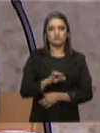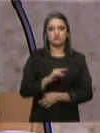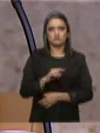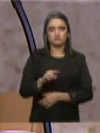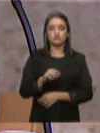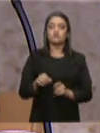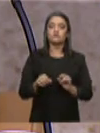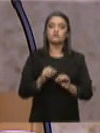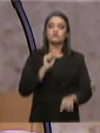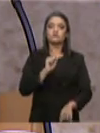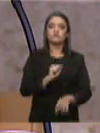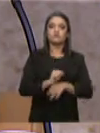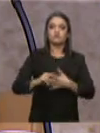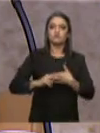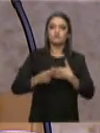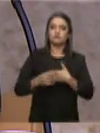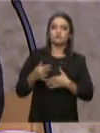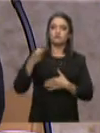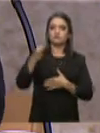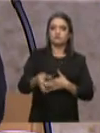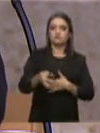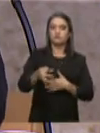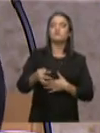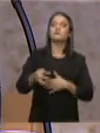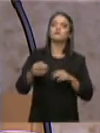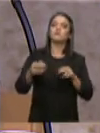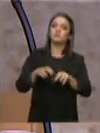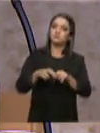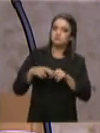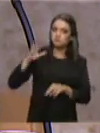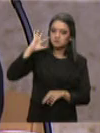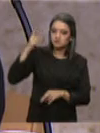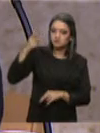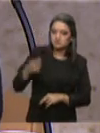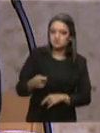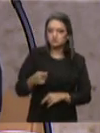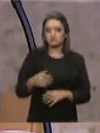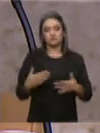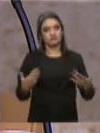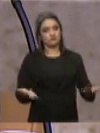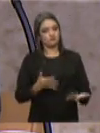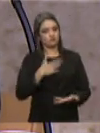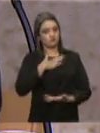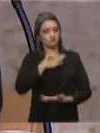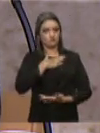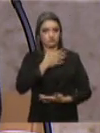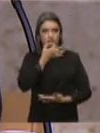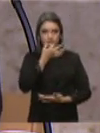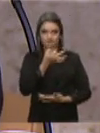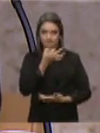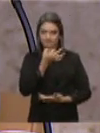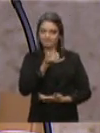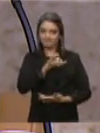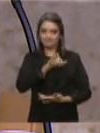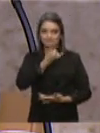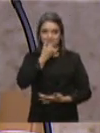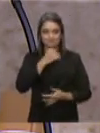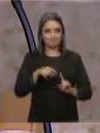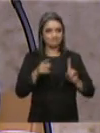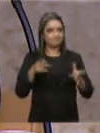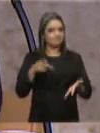efeitos futuros de comandos sentenciais. Com a devida vênia, na minha leitura, pelo menos, na realidade, em